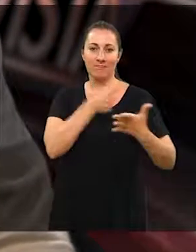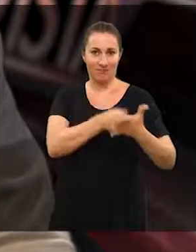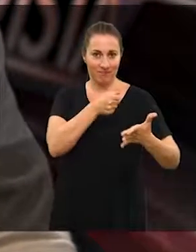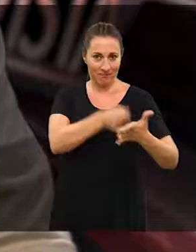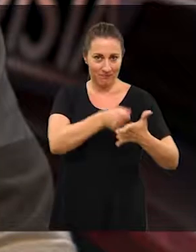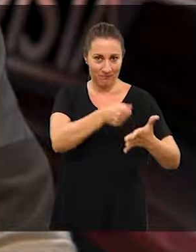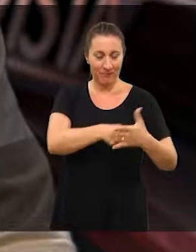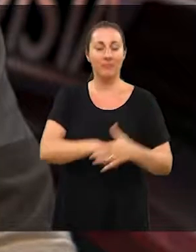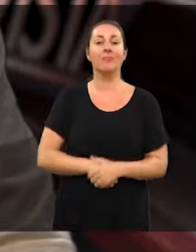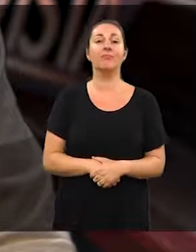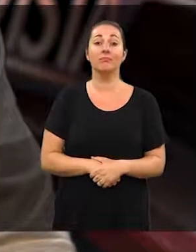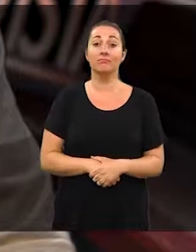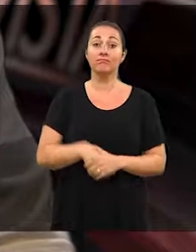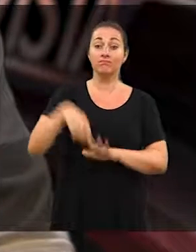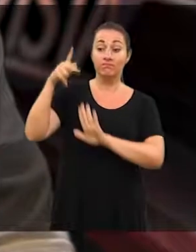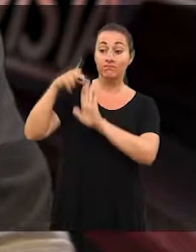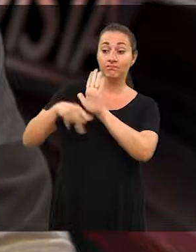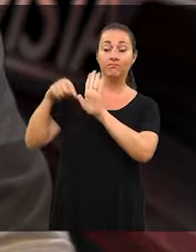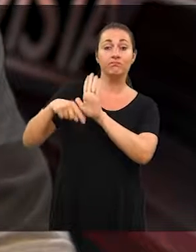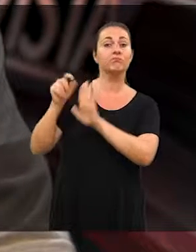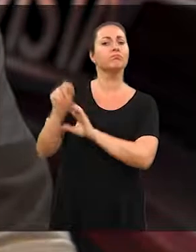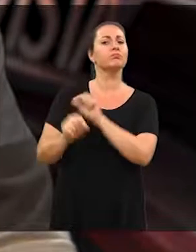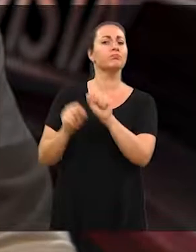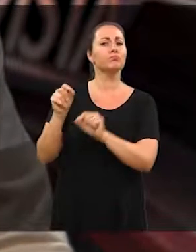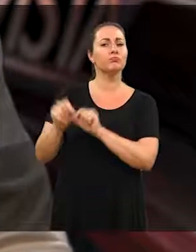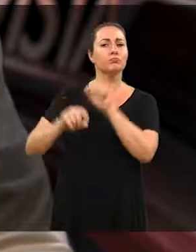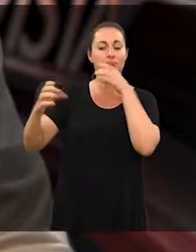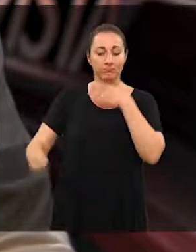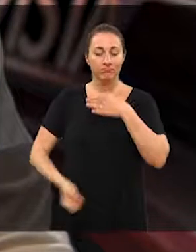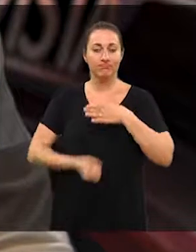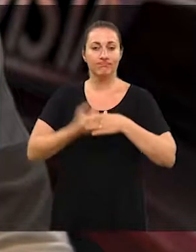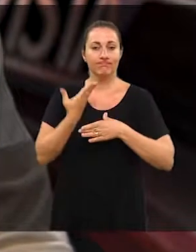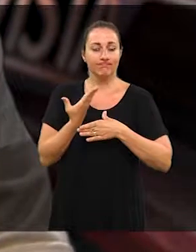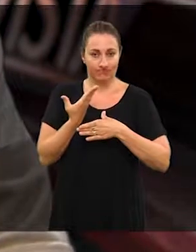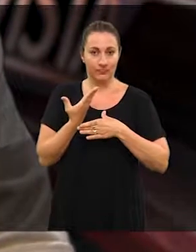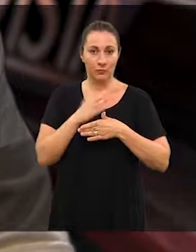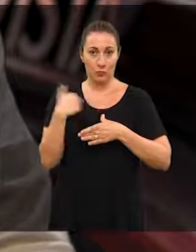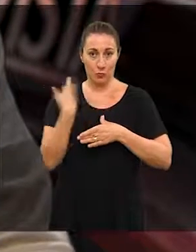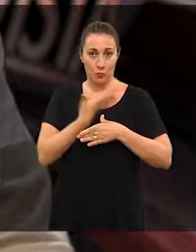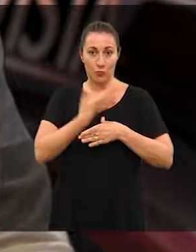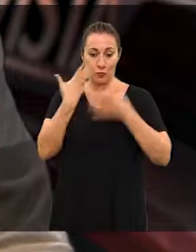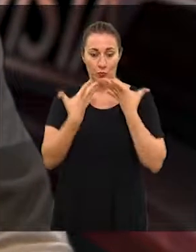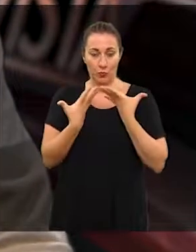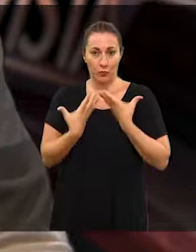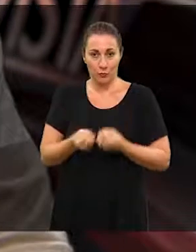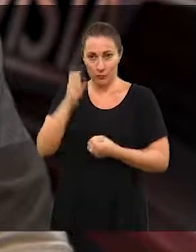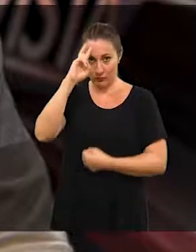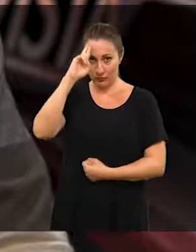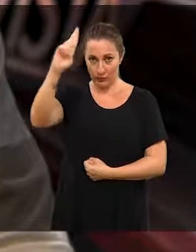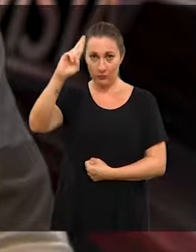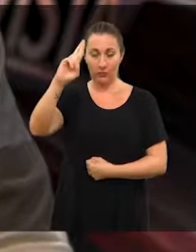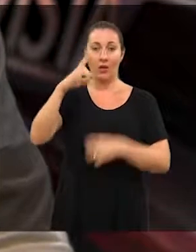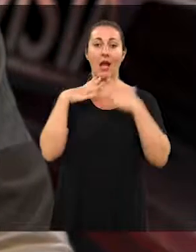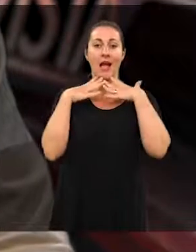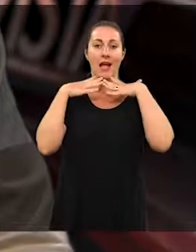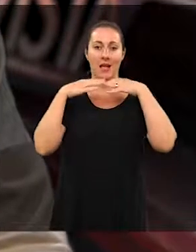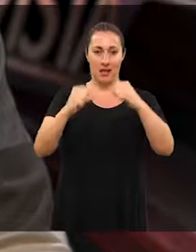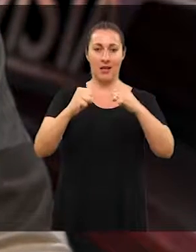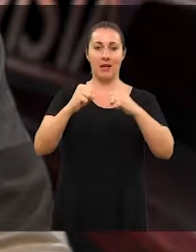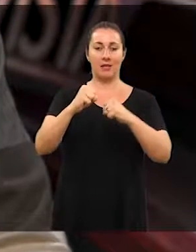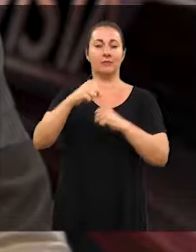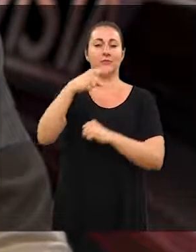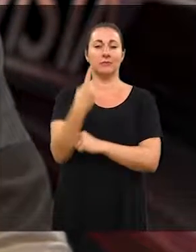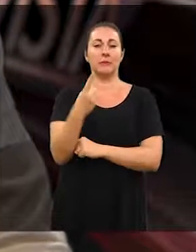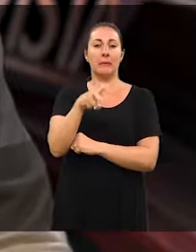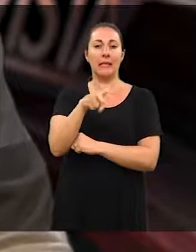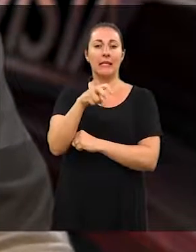luta aí. E esse projeto, na verdade, Vinícius, surgiu quando a gente assumiu a coordenadoria, sentamos